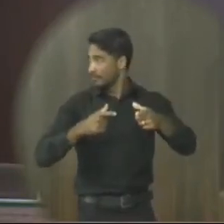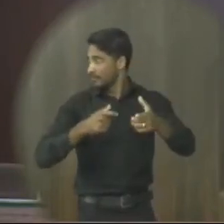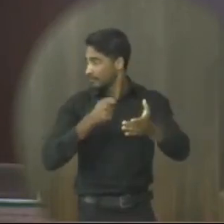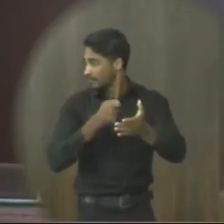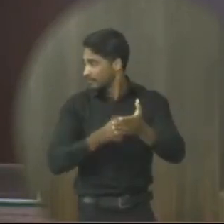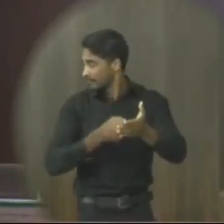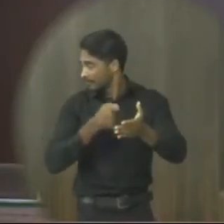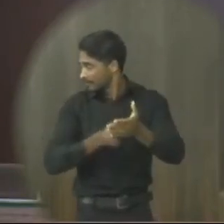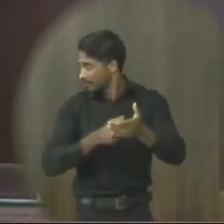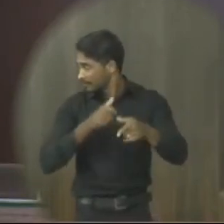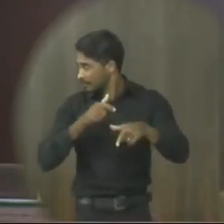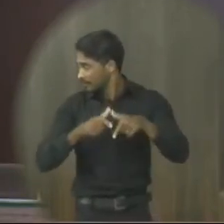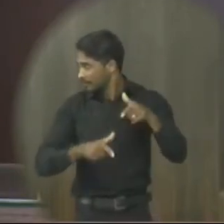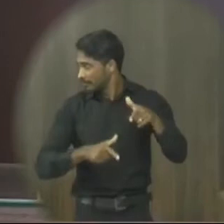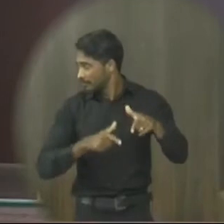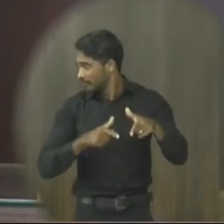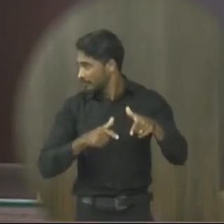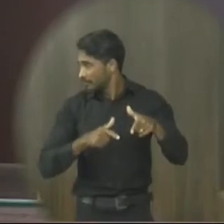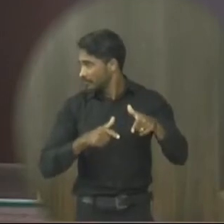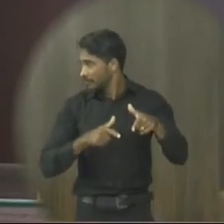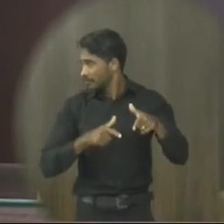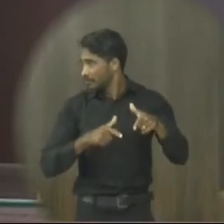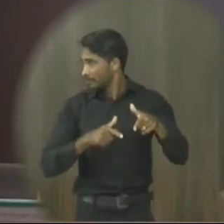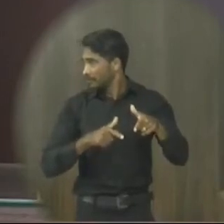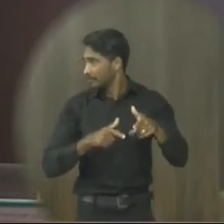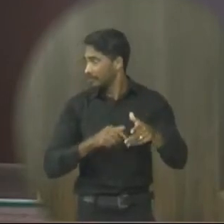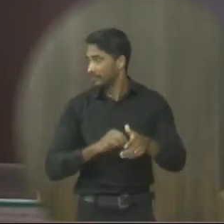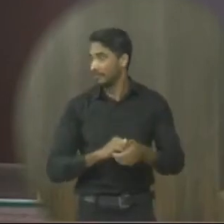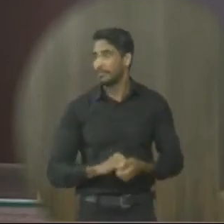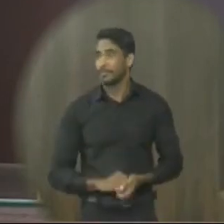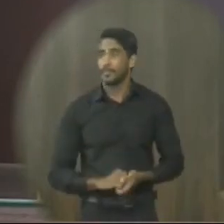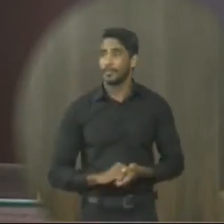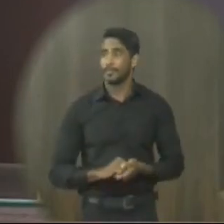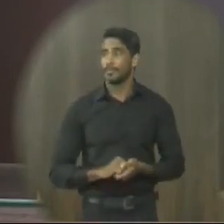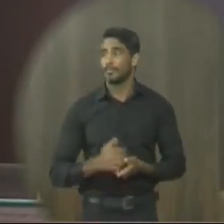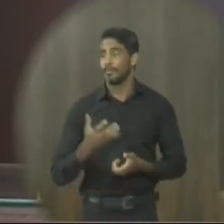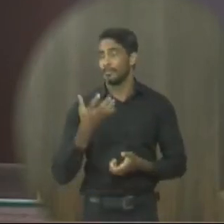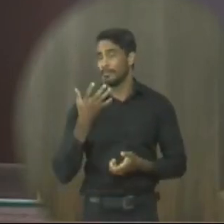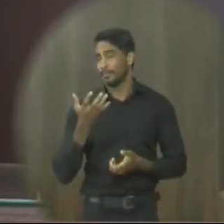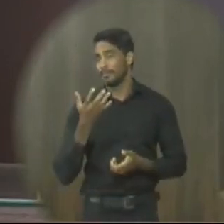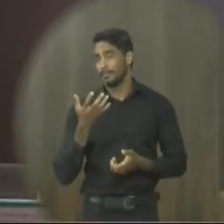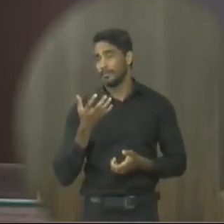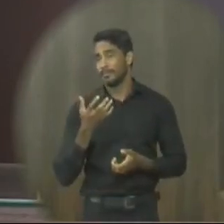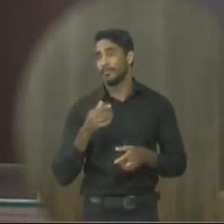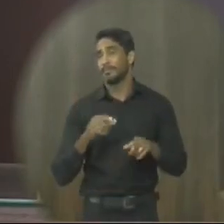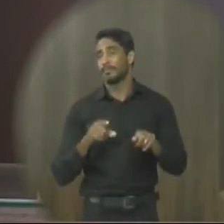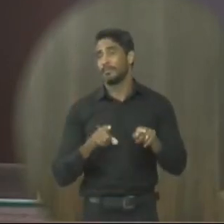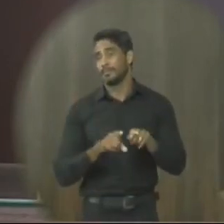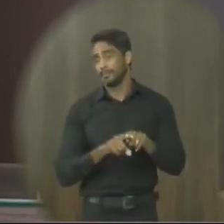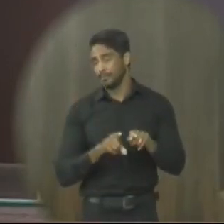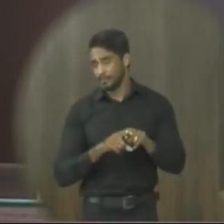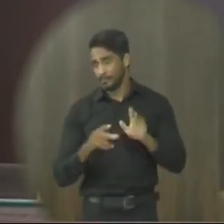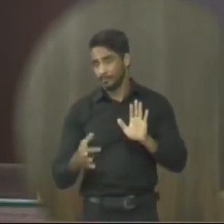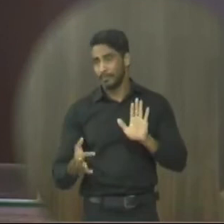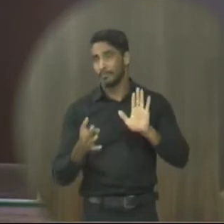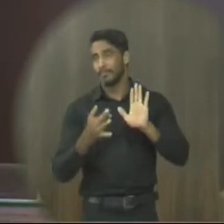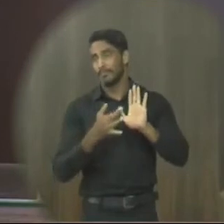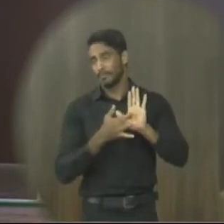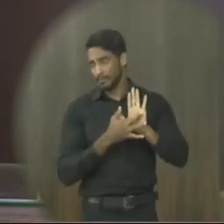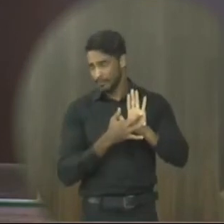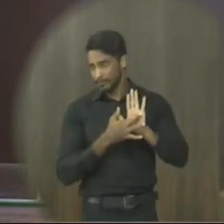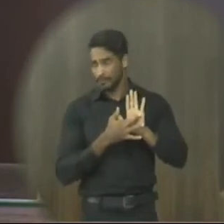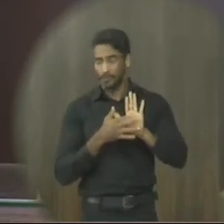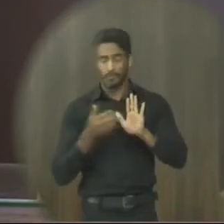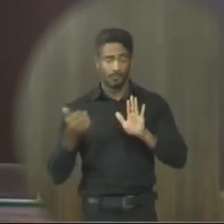dos serviços do proprietário. Requeiro, a mesa na forma regimental, após ouvir-se